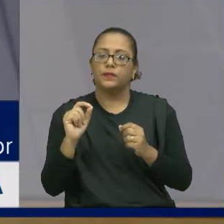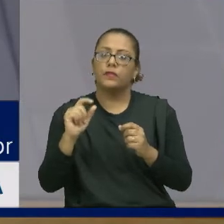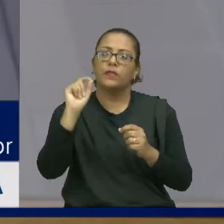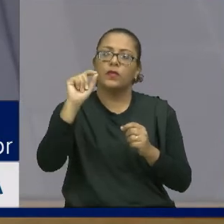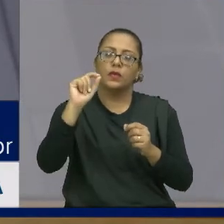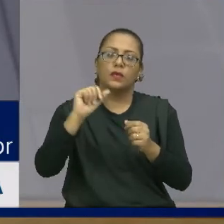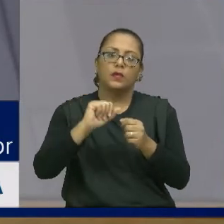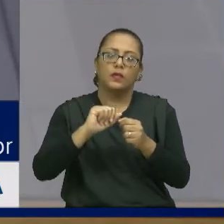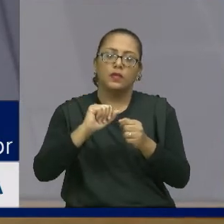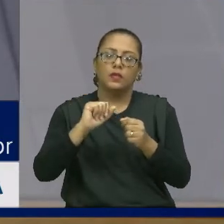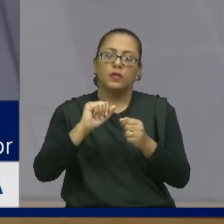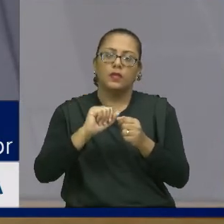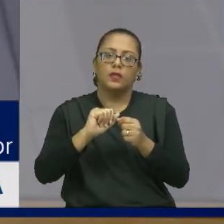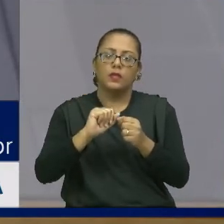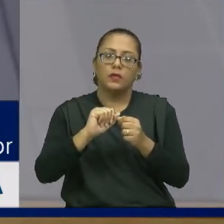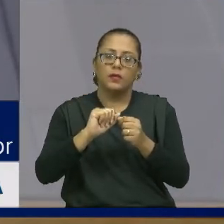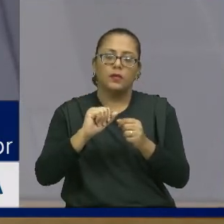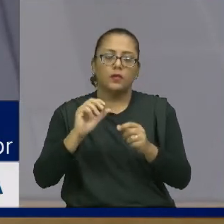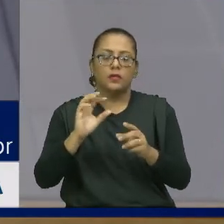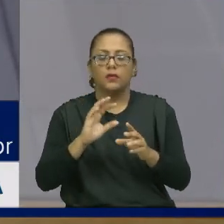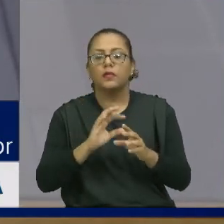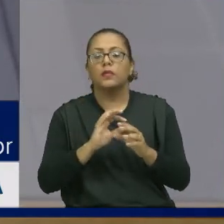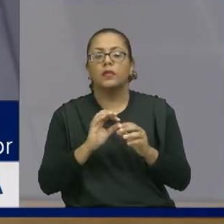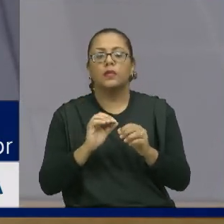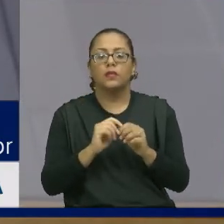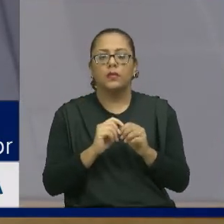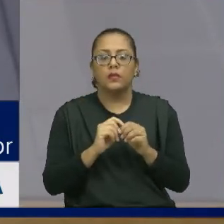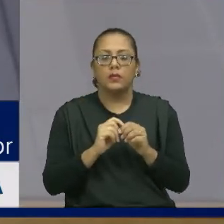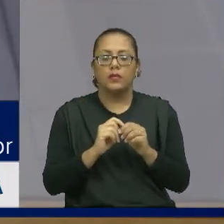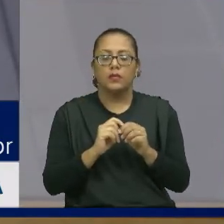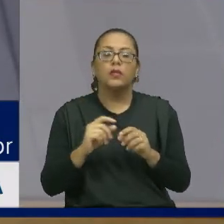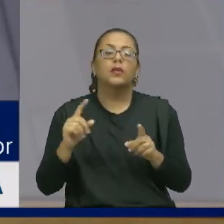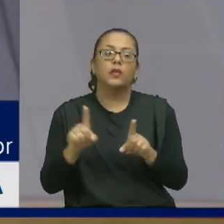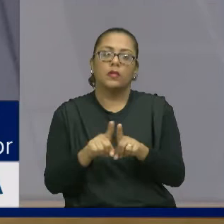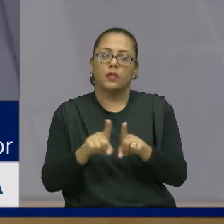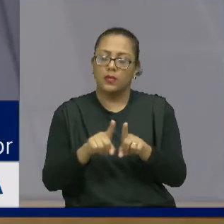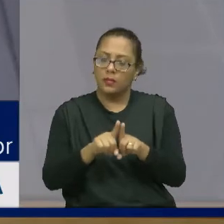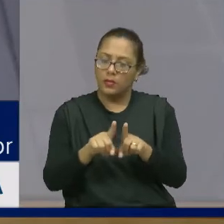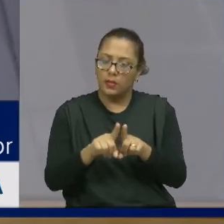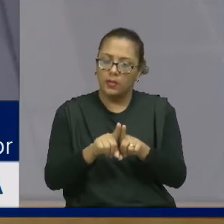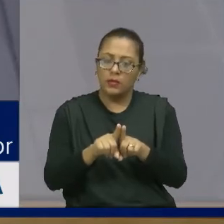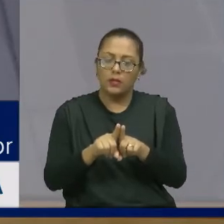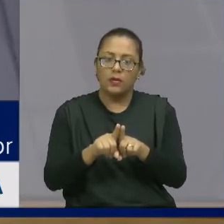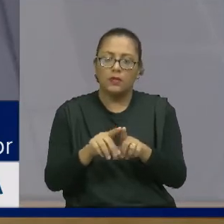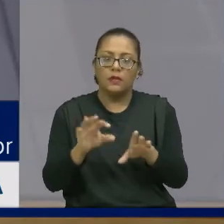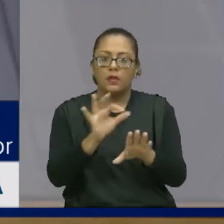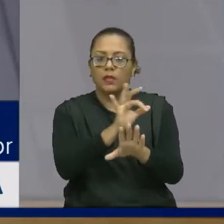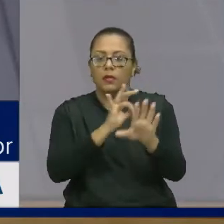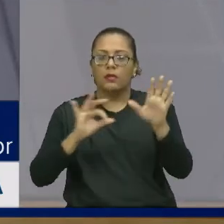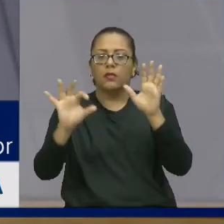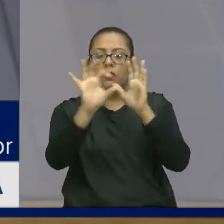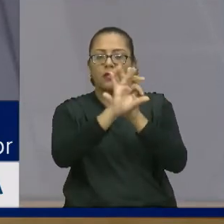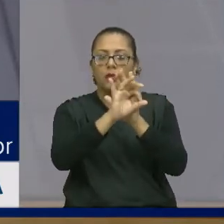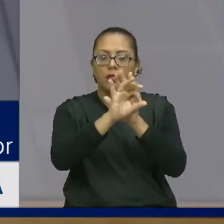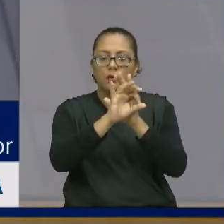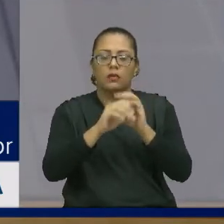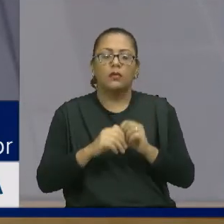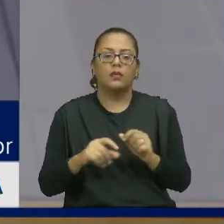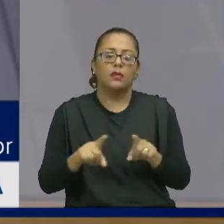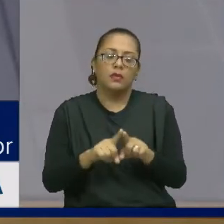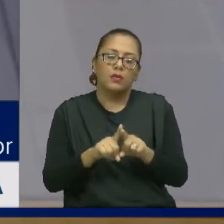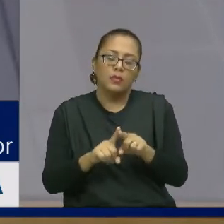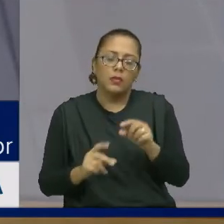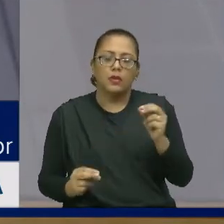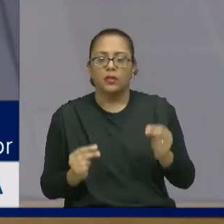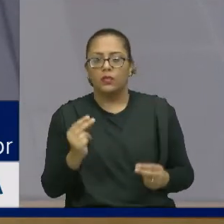fato gerador da obrigação correspondente, determinar a matéria tributável, calcular o